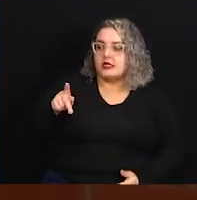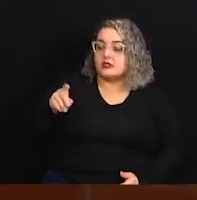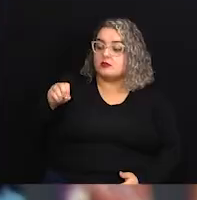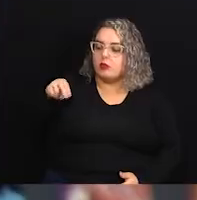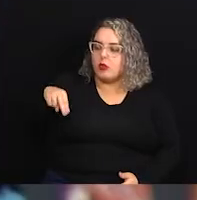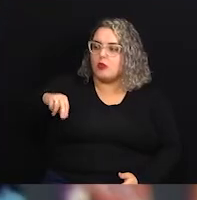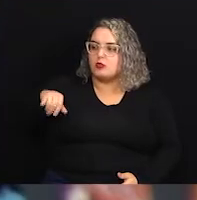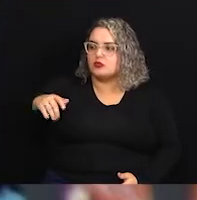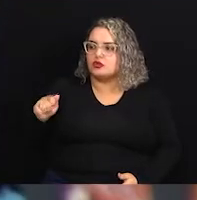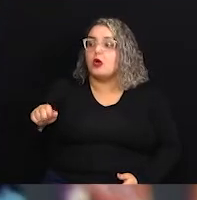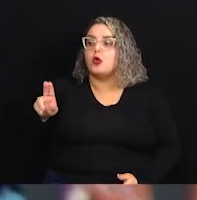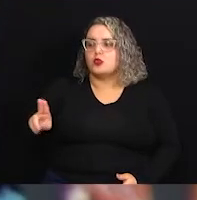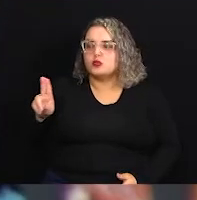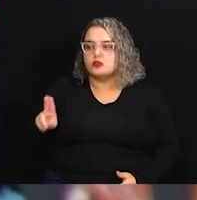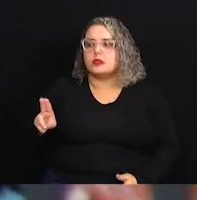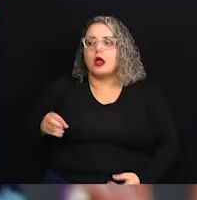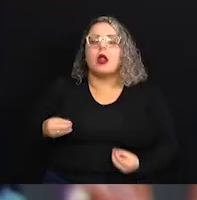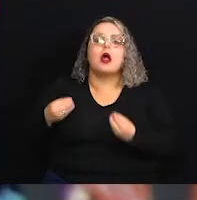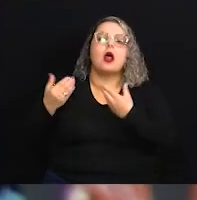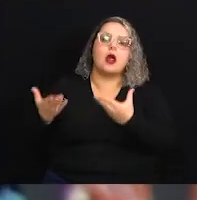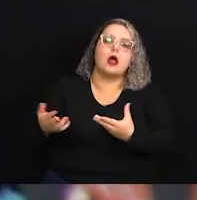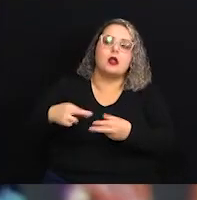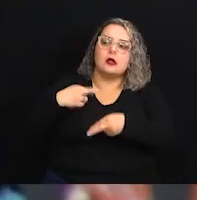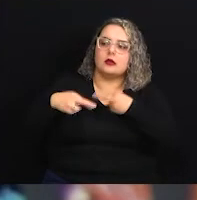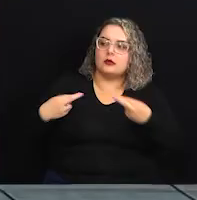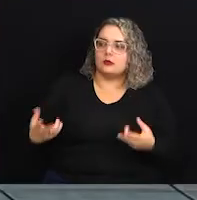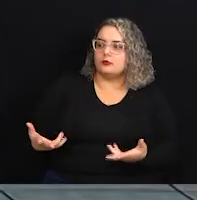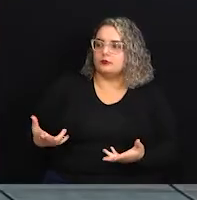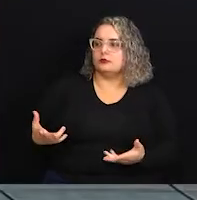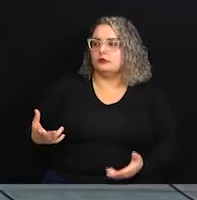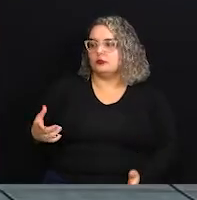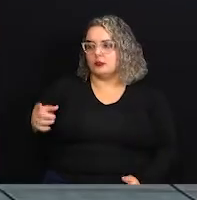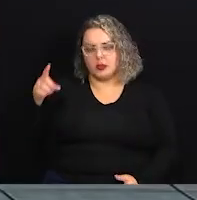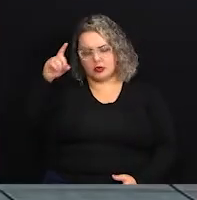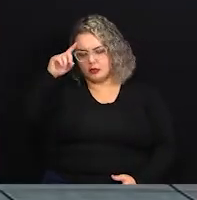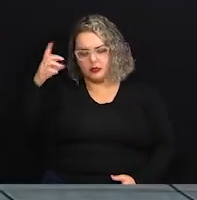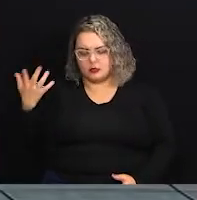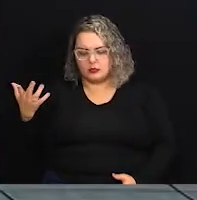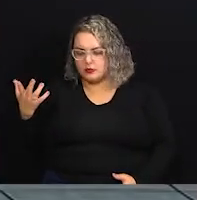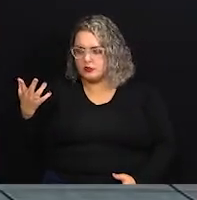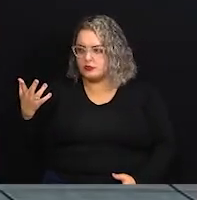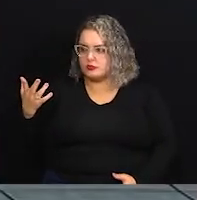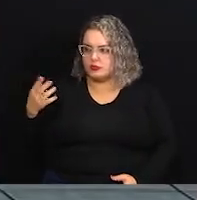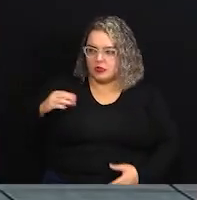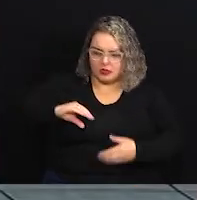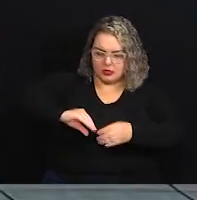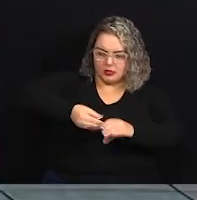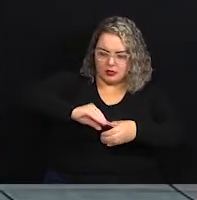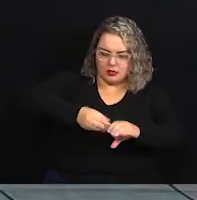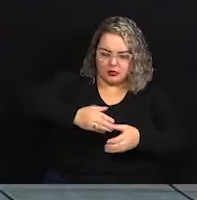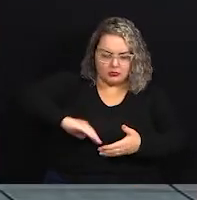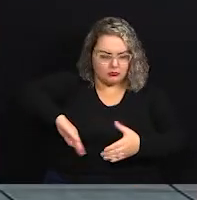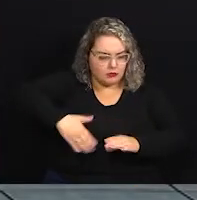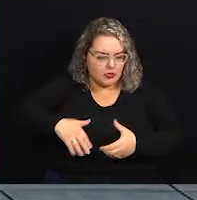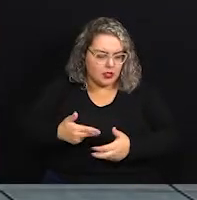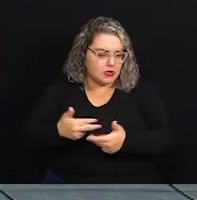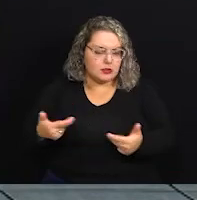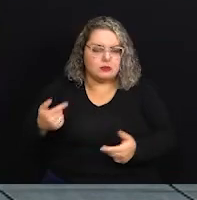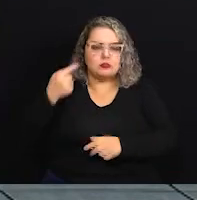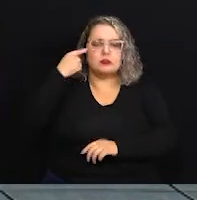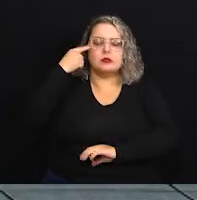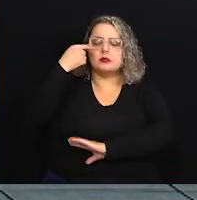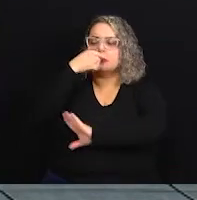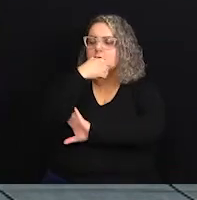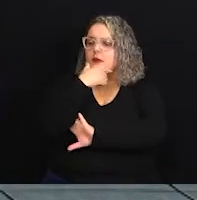para limpeza usadas destinadas à reciclagem. Um dia eu estava vendo, até lavando as coisas